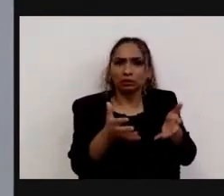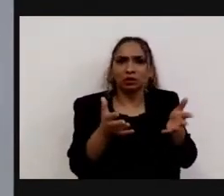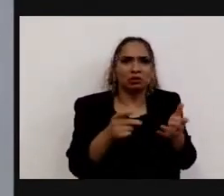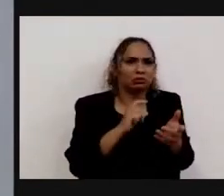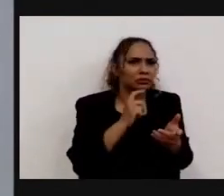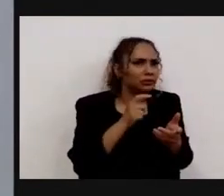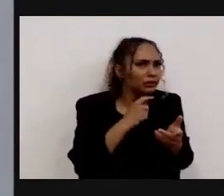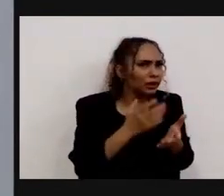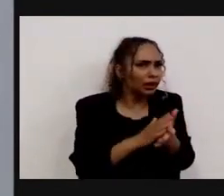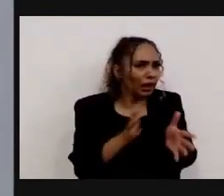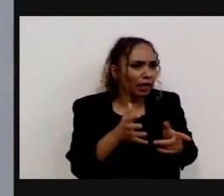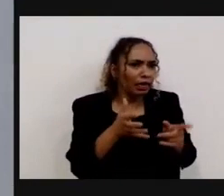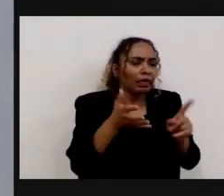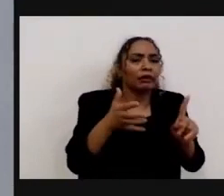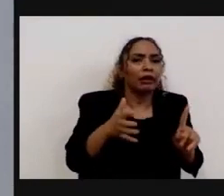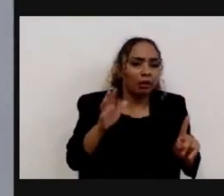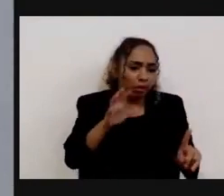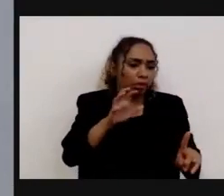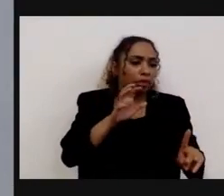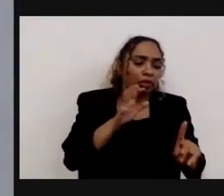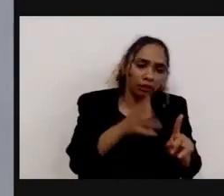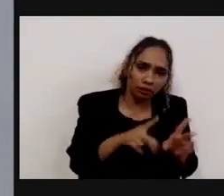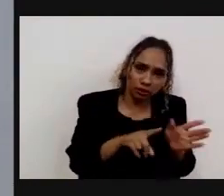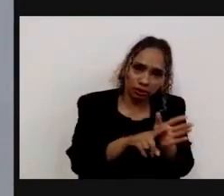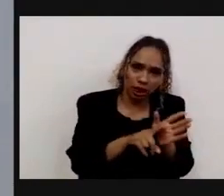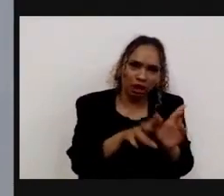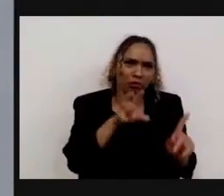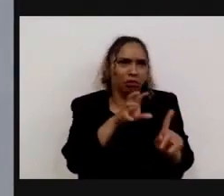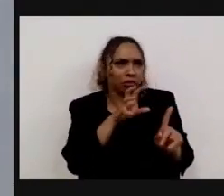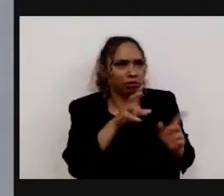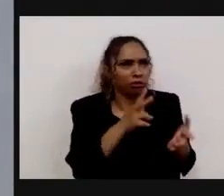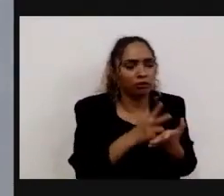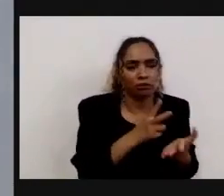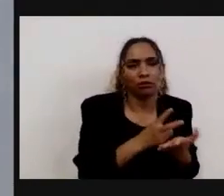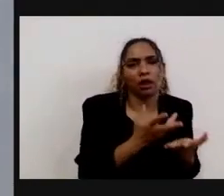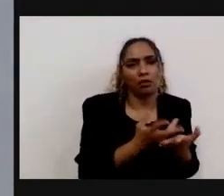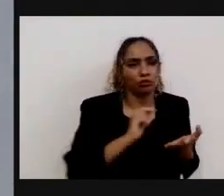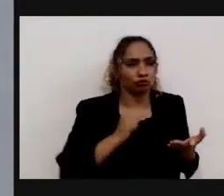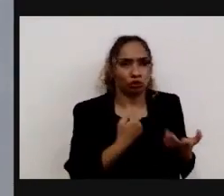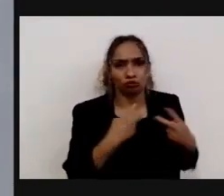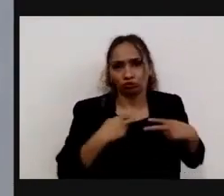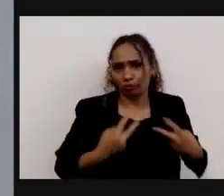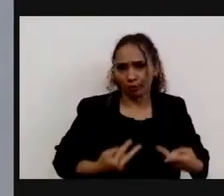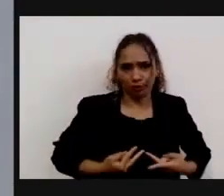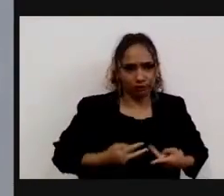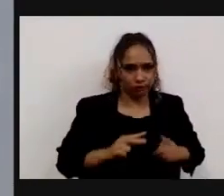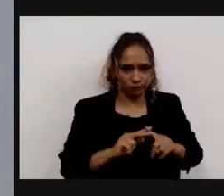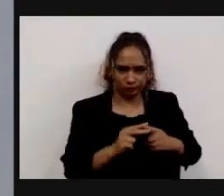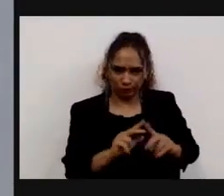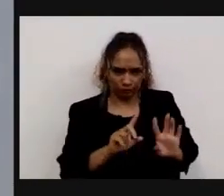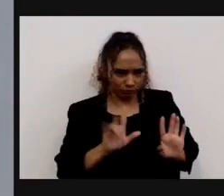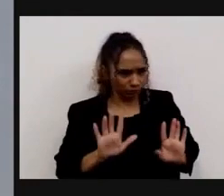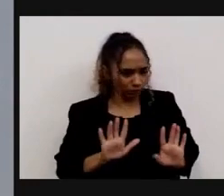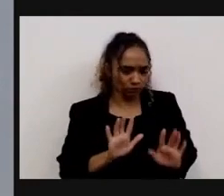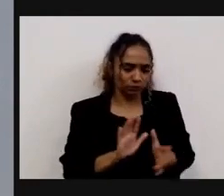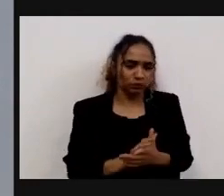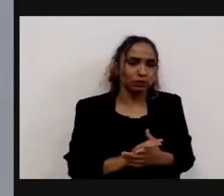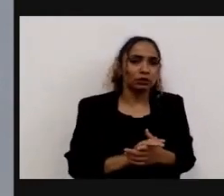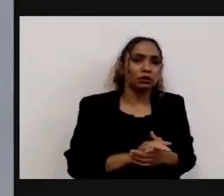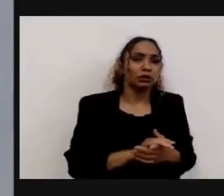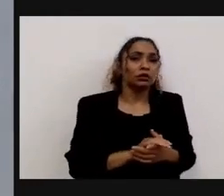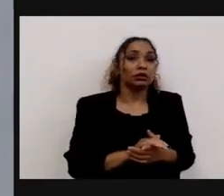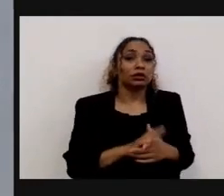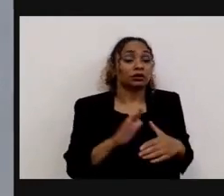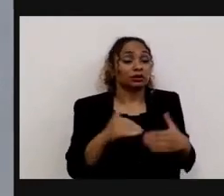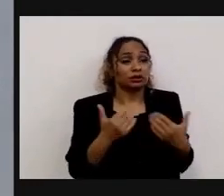ninguém é engajado o tempo todo ninguém é motivado o tempo todo somos humanos não somos máquinas né então